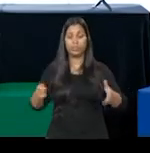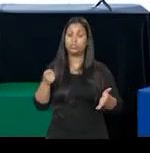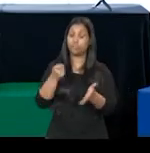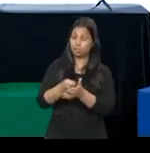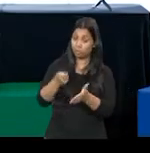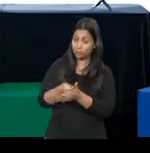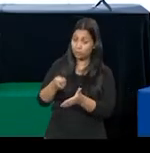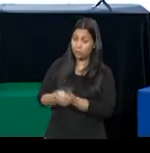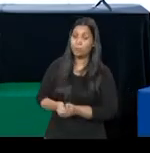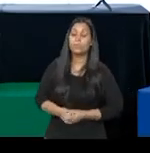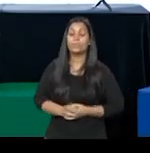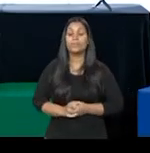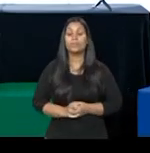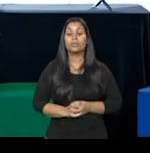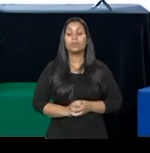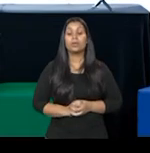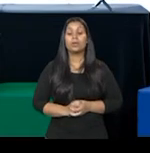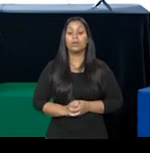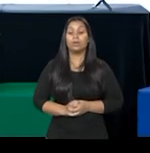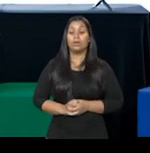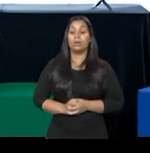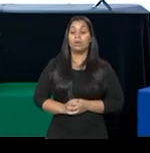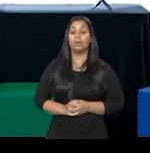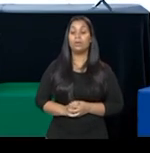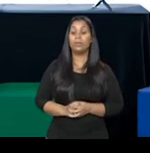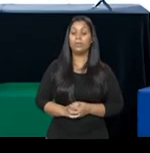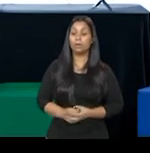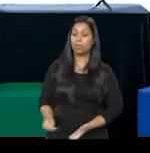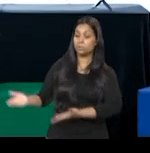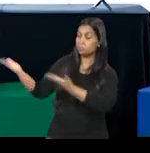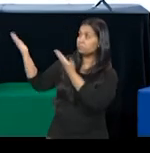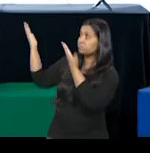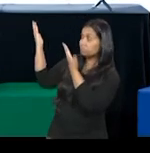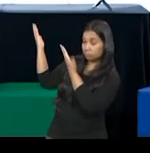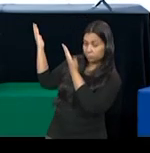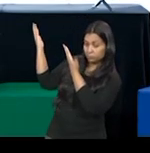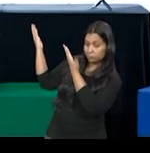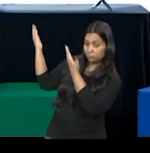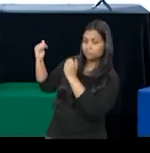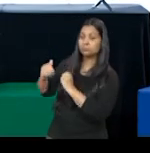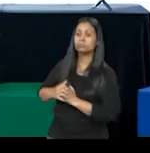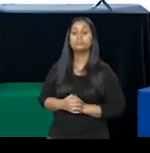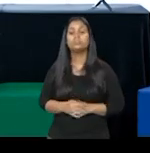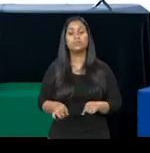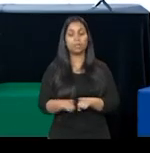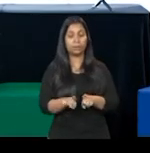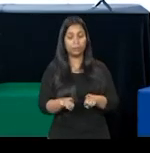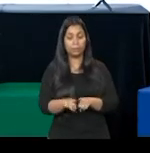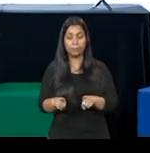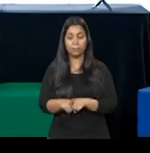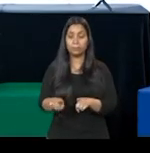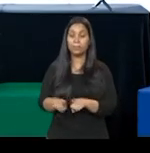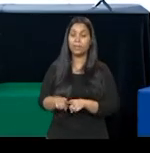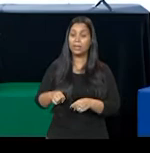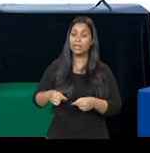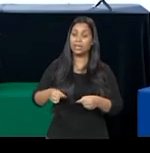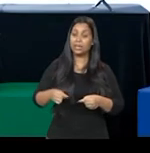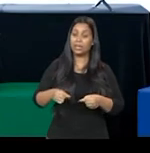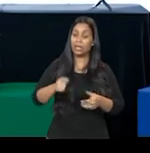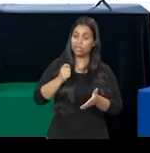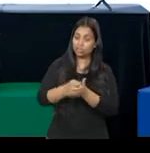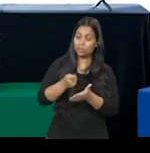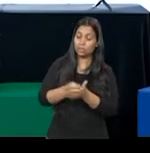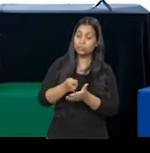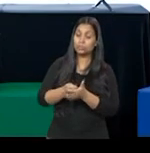ditatoriais autoritários, como é o caso da ditadura Vargas, que foi de 1930 a 1945, e no caso da